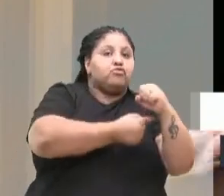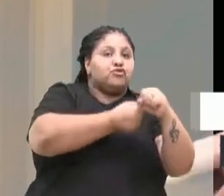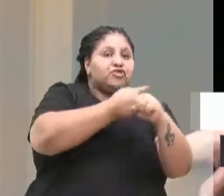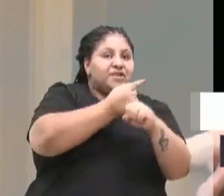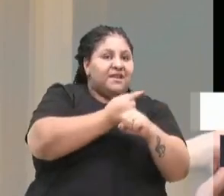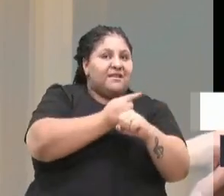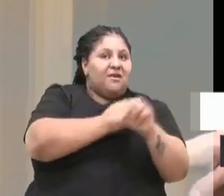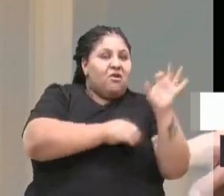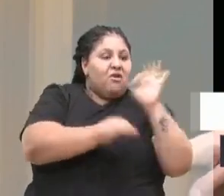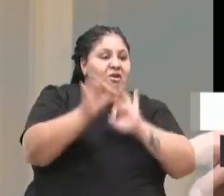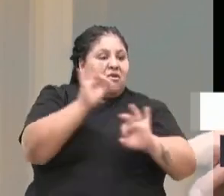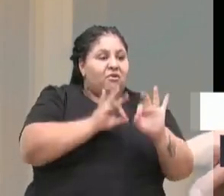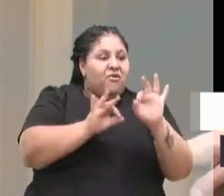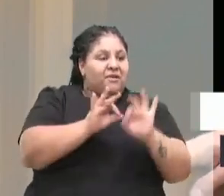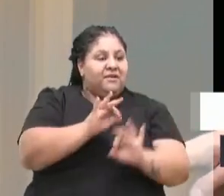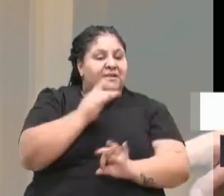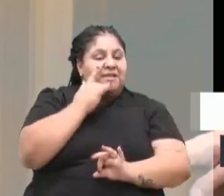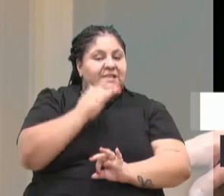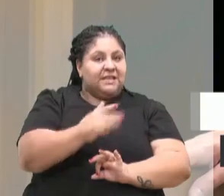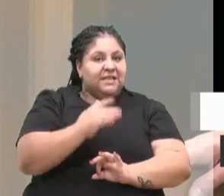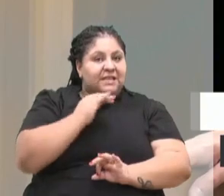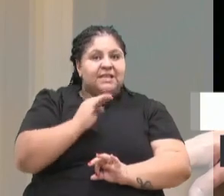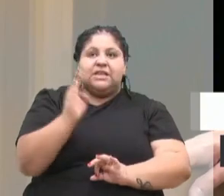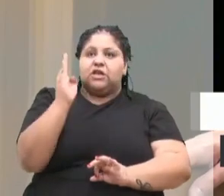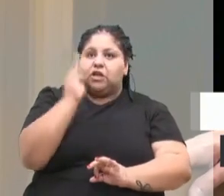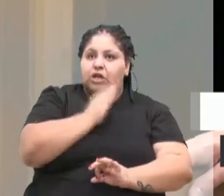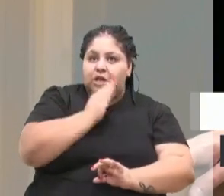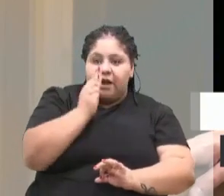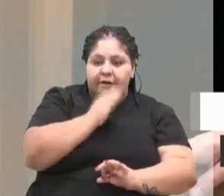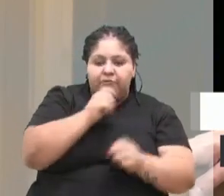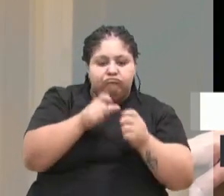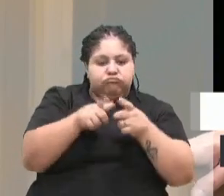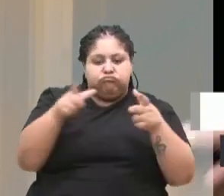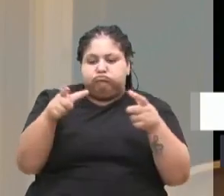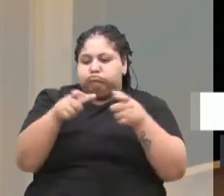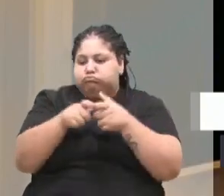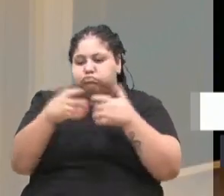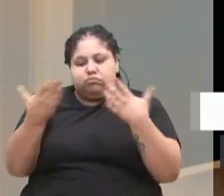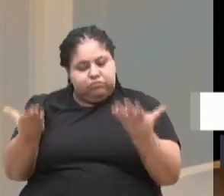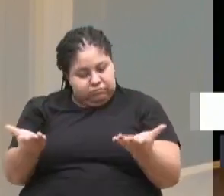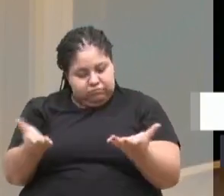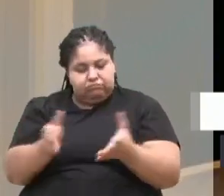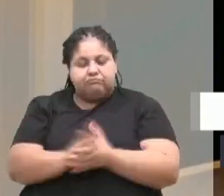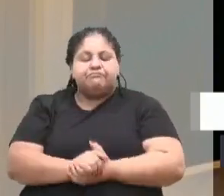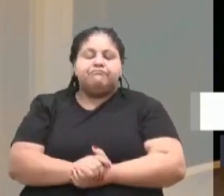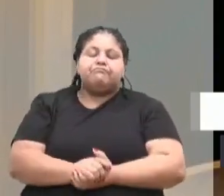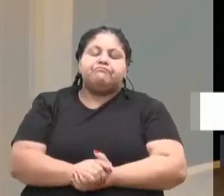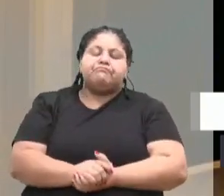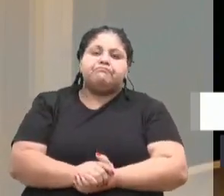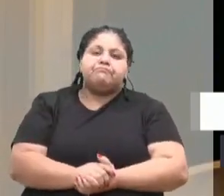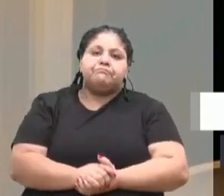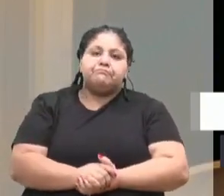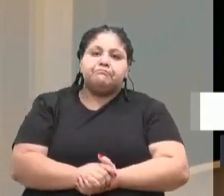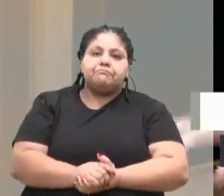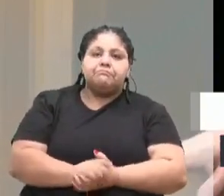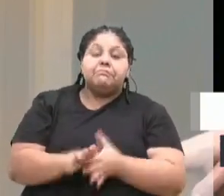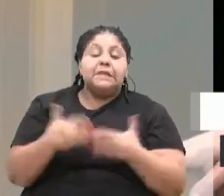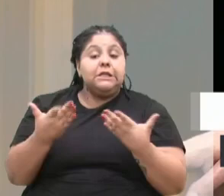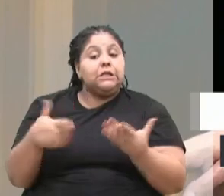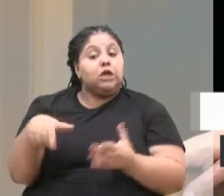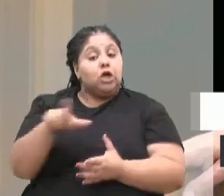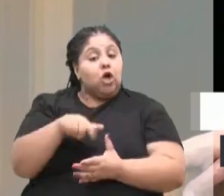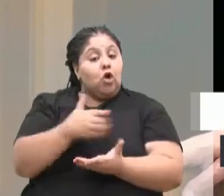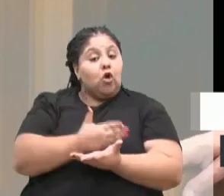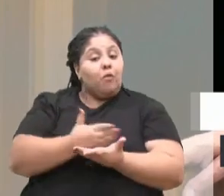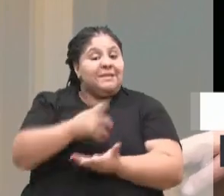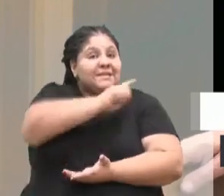cor da emergência, se é grande emergência, pequena, média emergência. Então, nós vamos ter que começar a